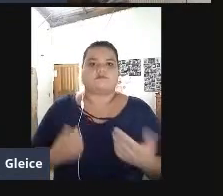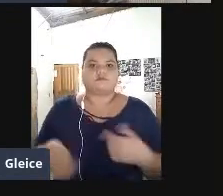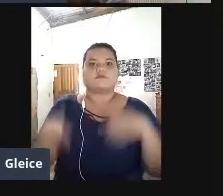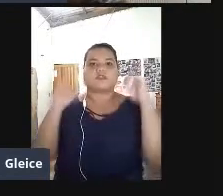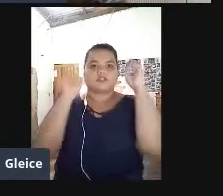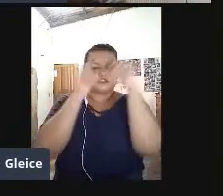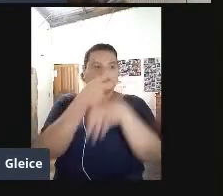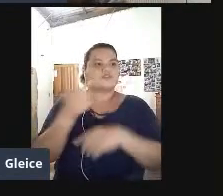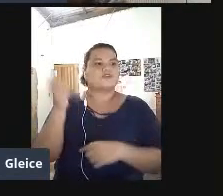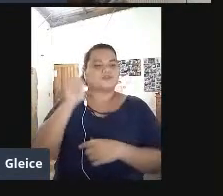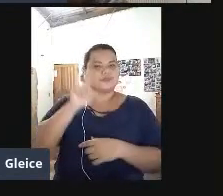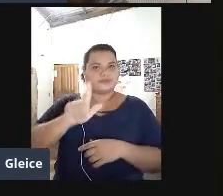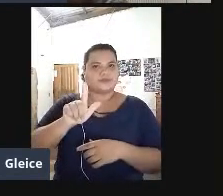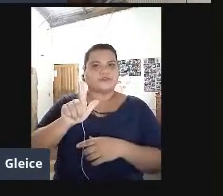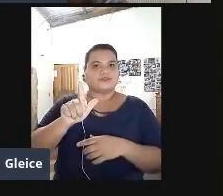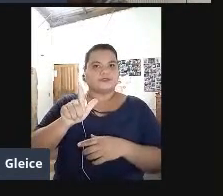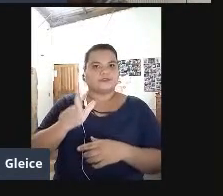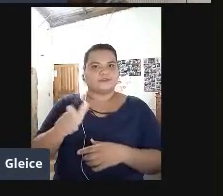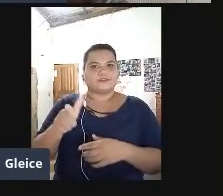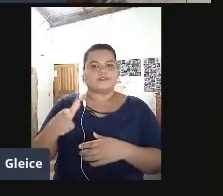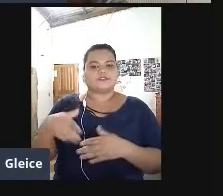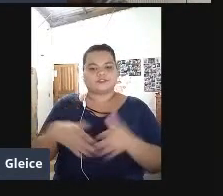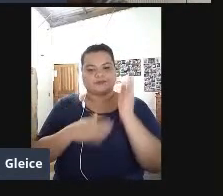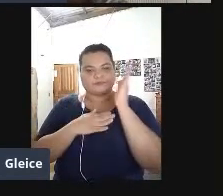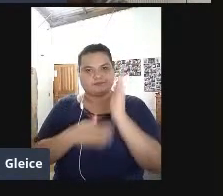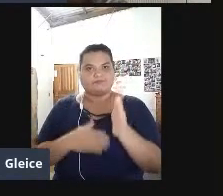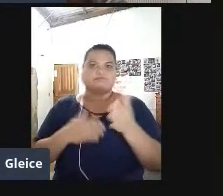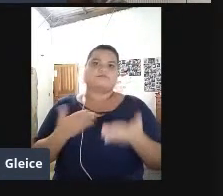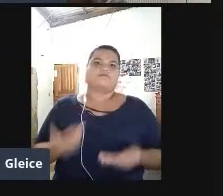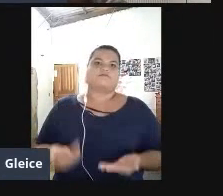estabelecer protocolos e vias alternativas.